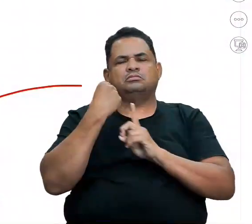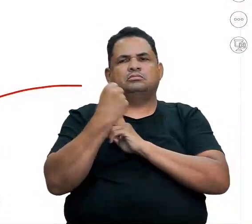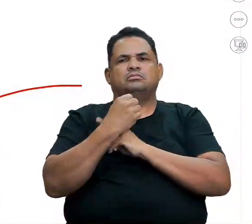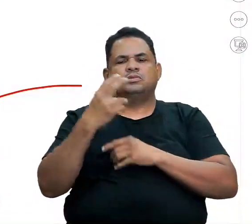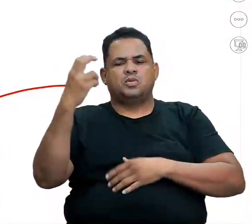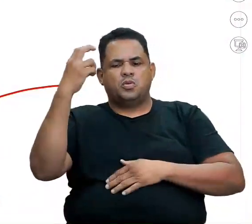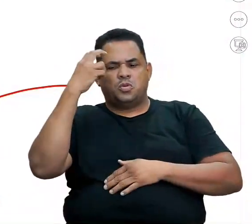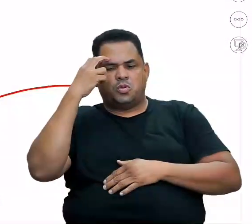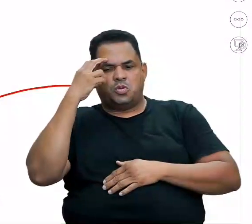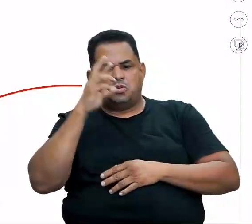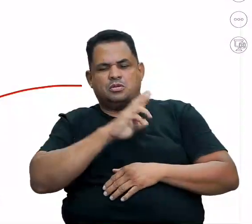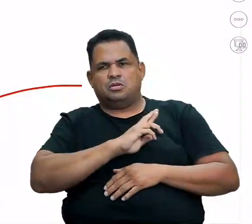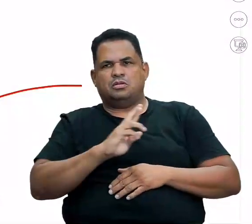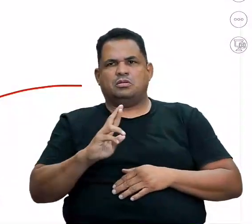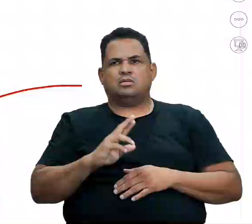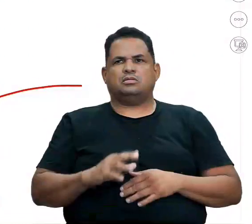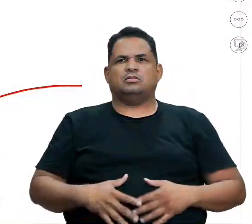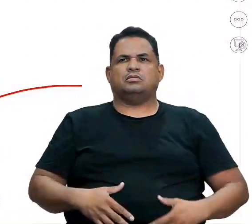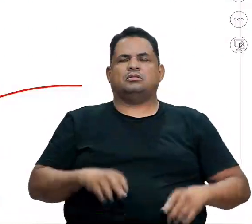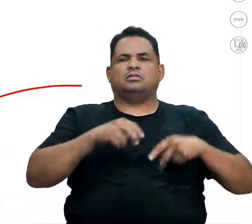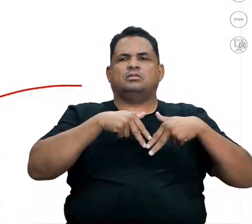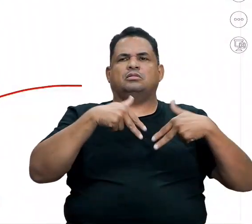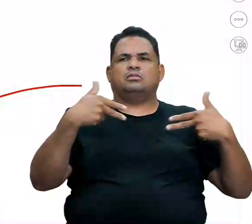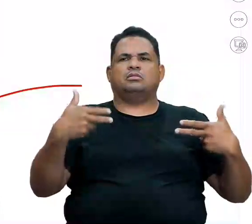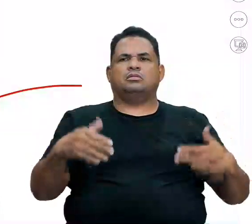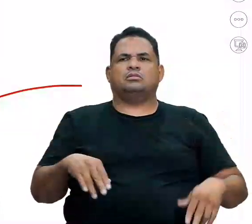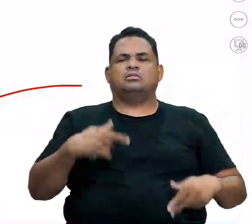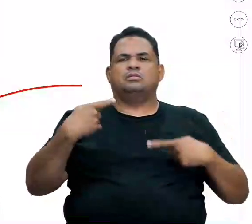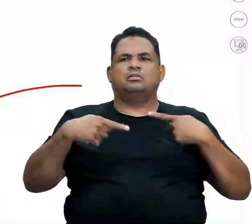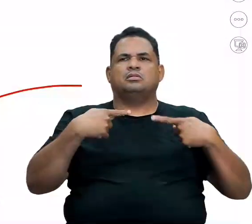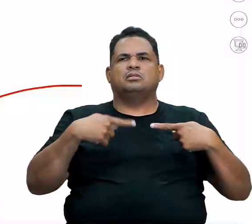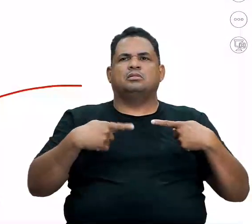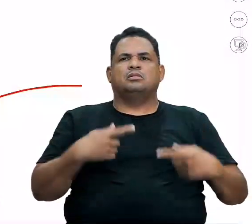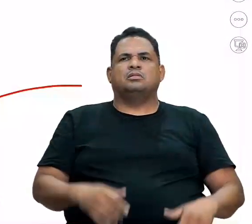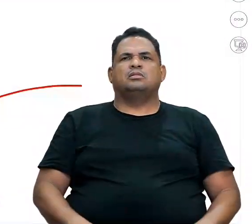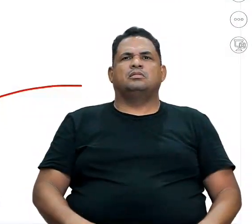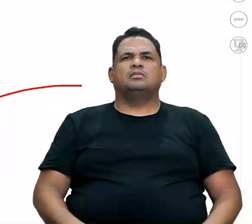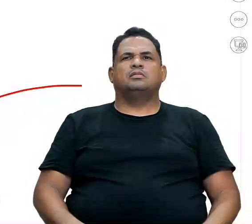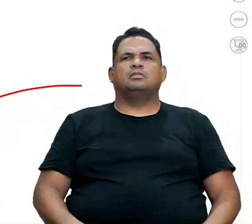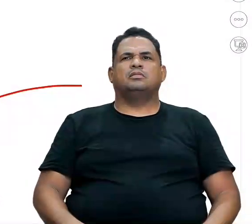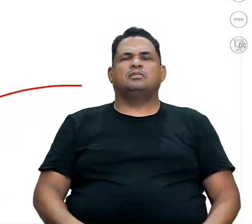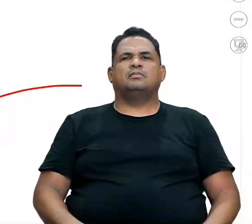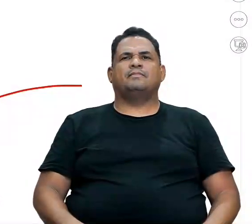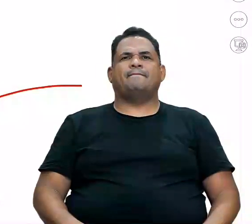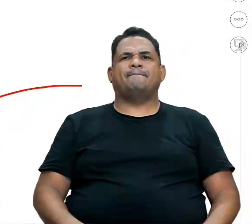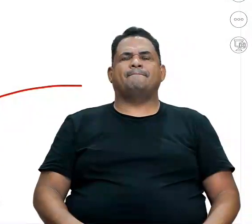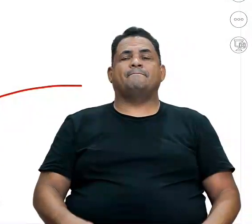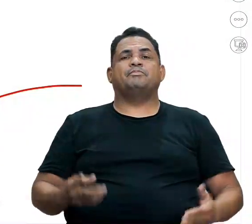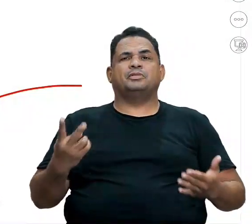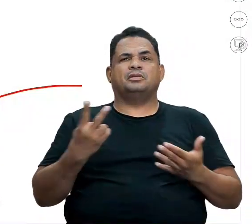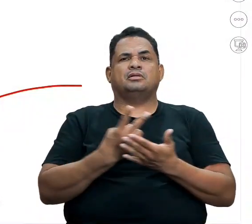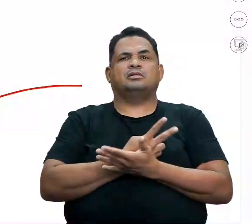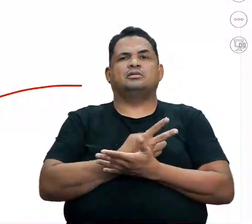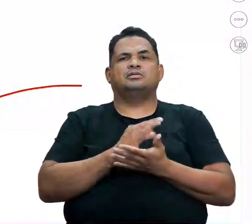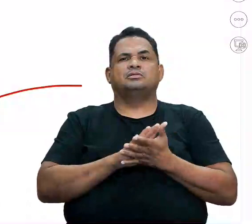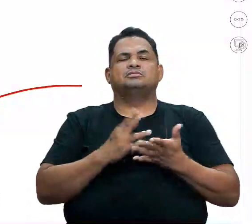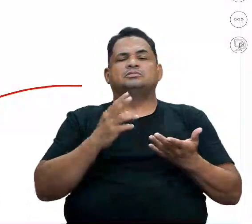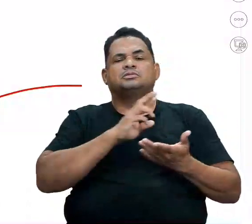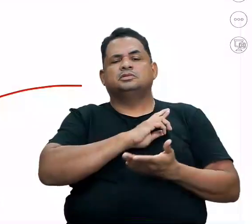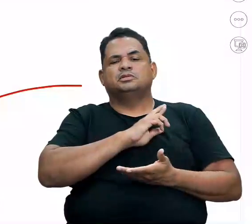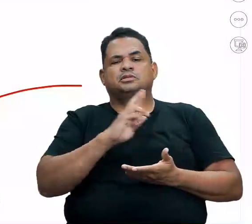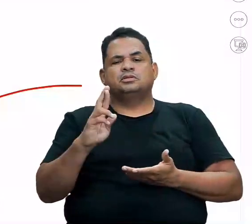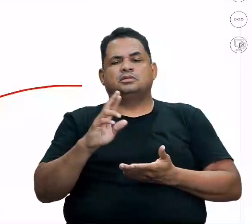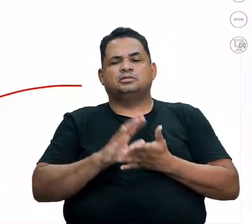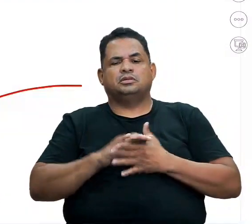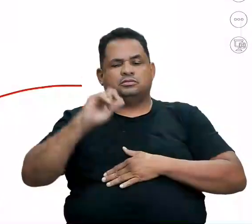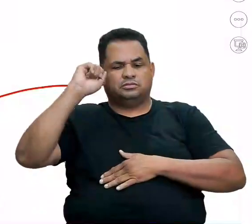forma religiosa, étnica e política, né? Então, isso ocorre muito com as religiões afro